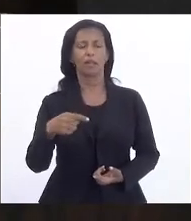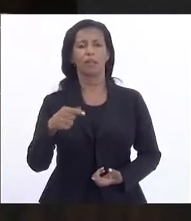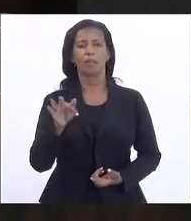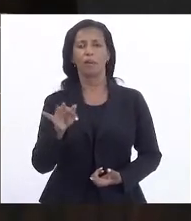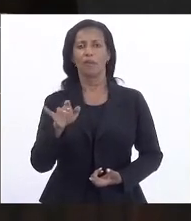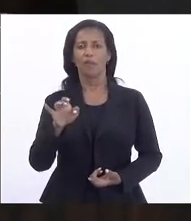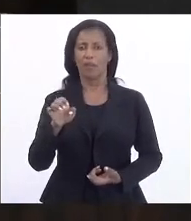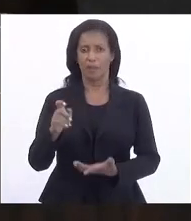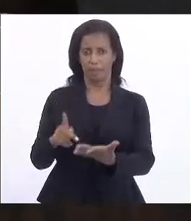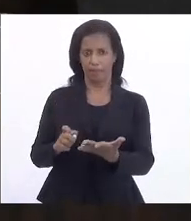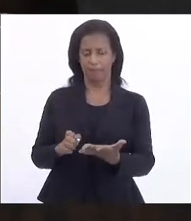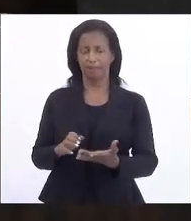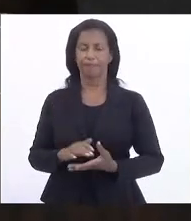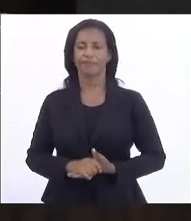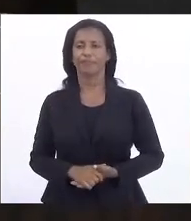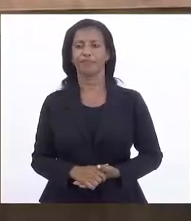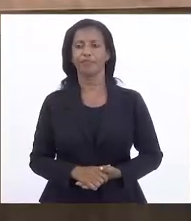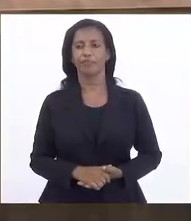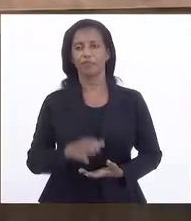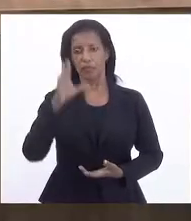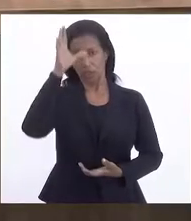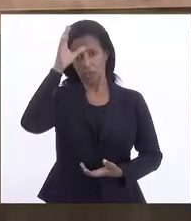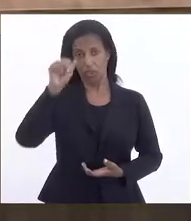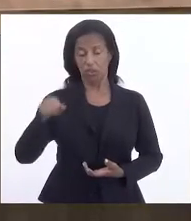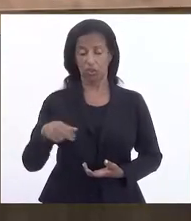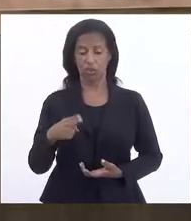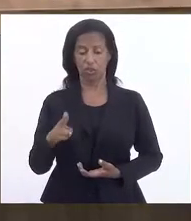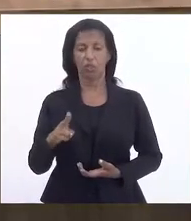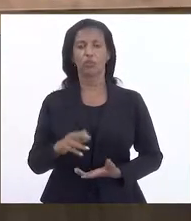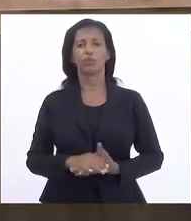Pobel Tia Ju em primeiro lugar